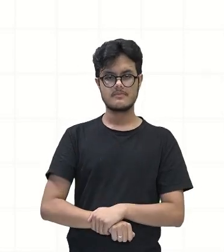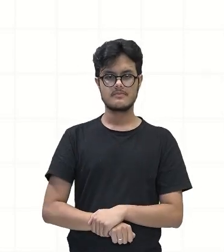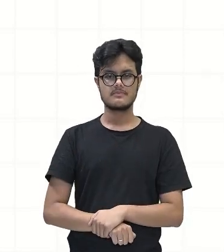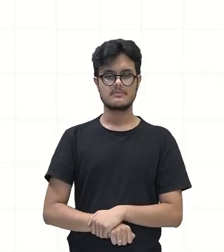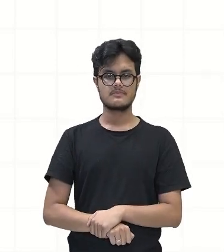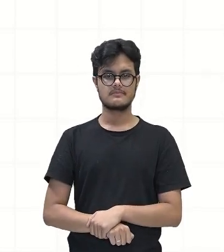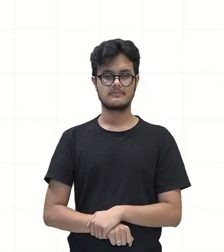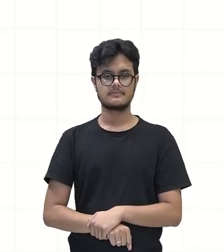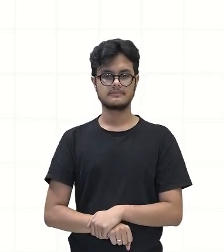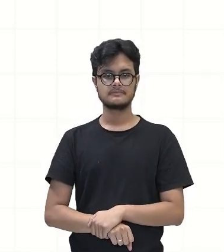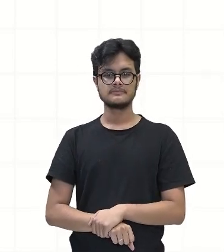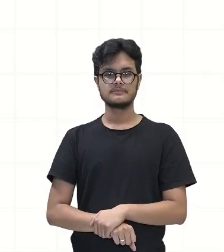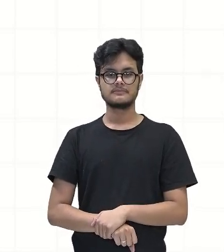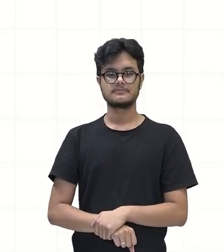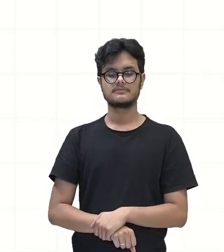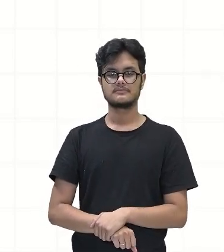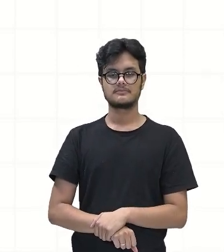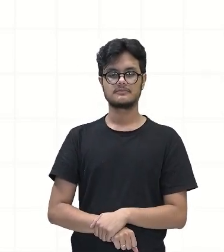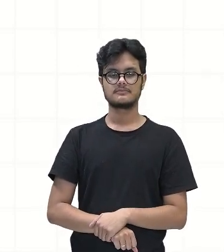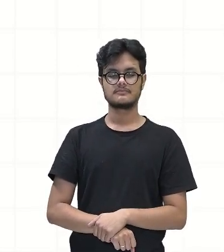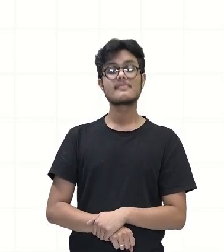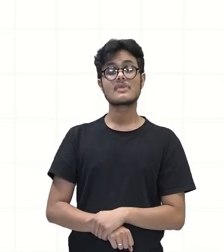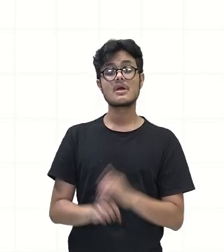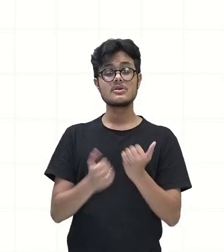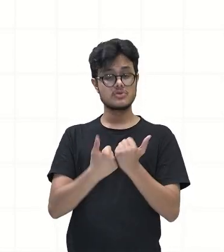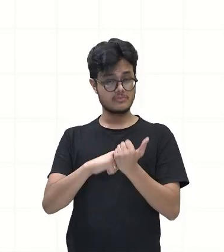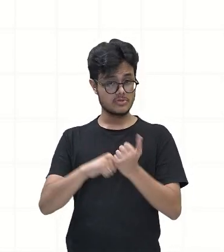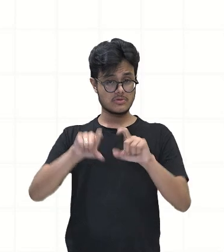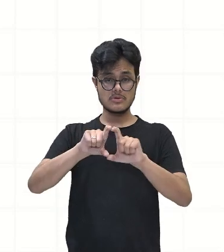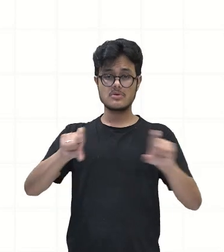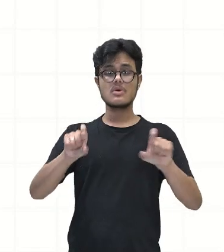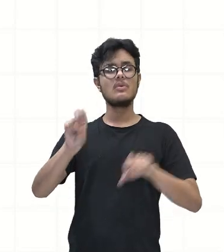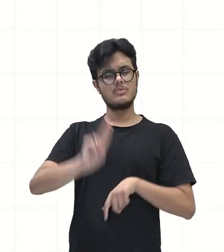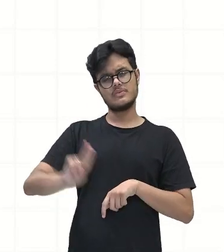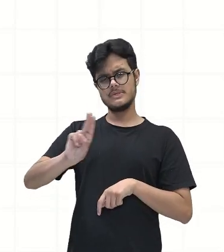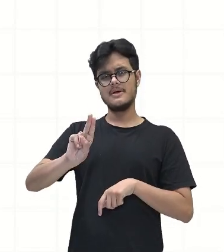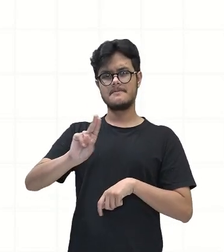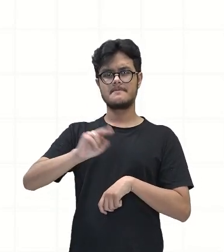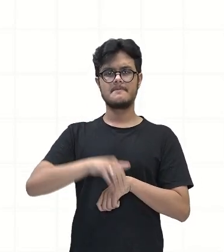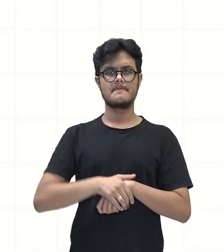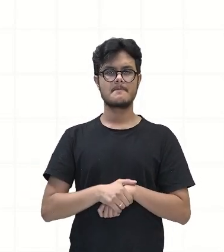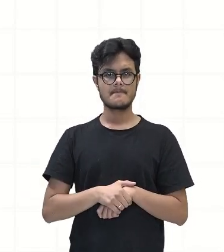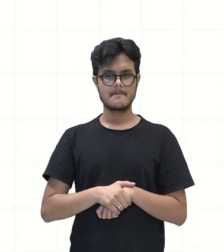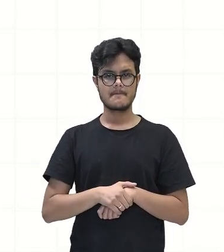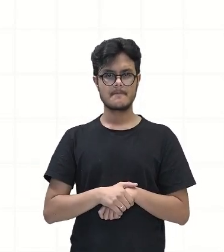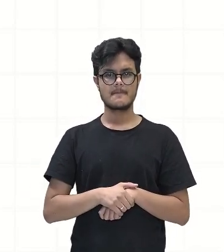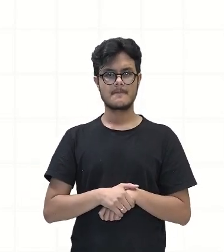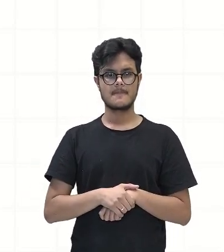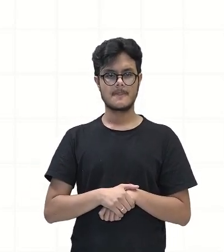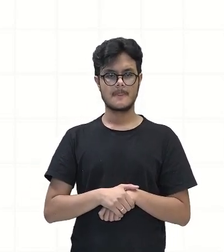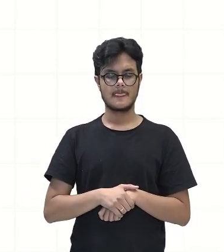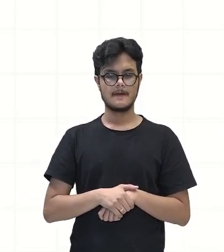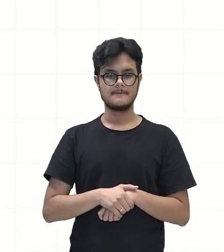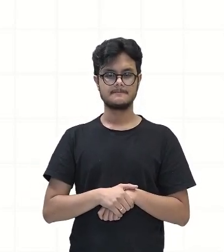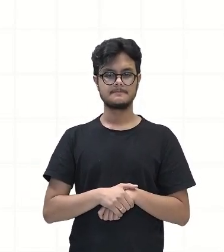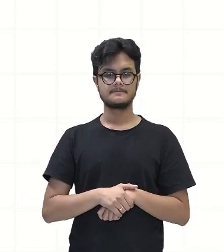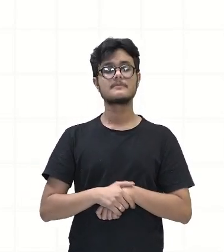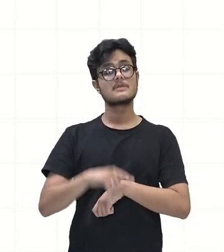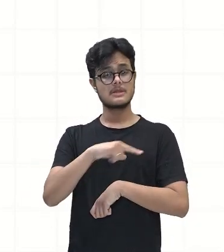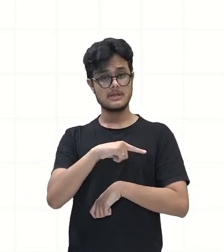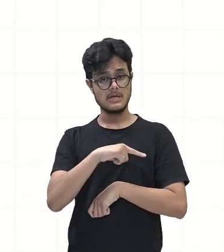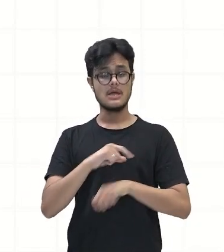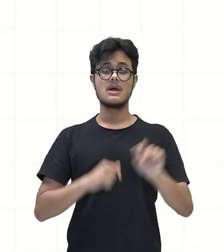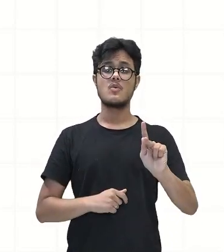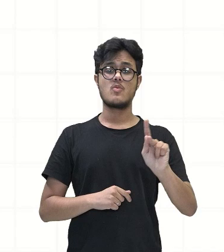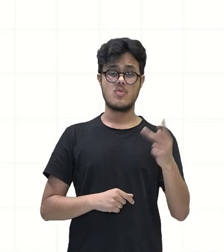se ele quer saber a altura de um triângulo equilátero, você pode usar a relação que a gente viu, né? Que é, a altura